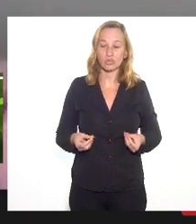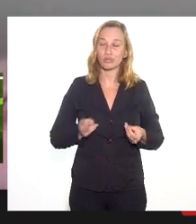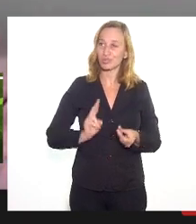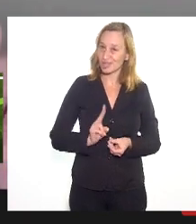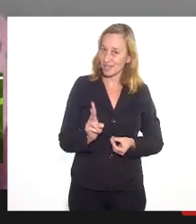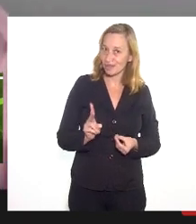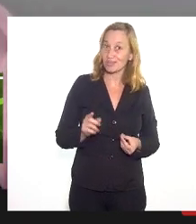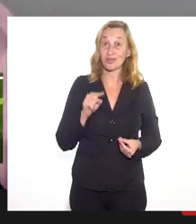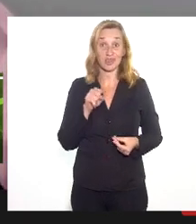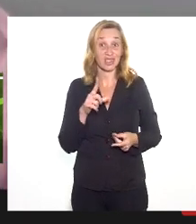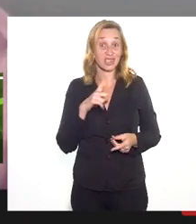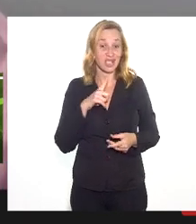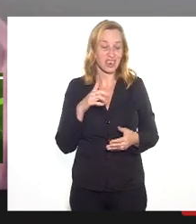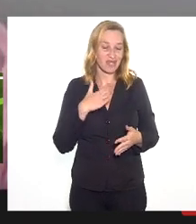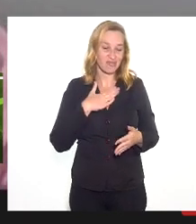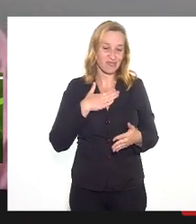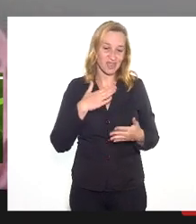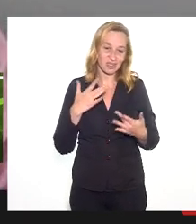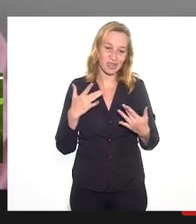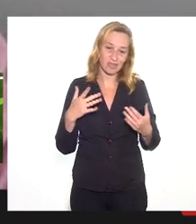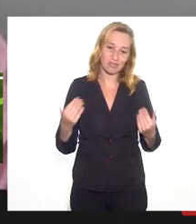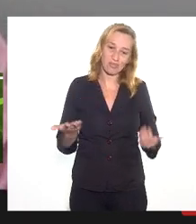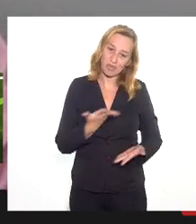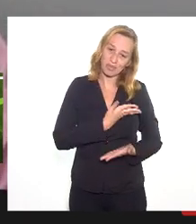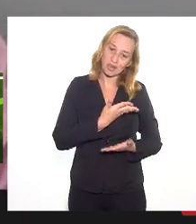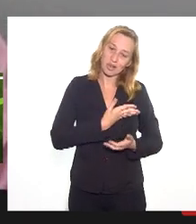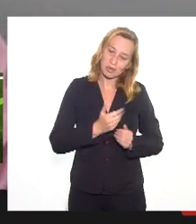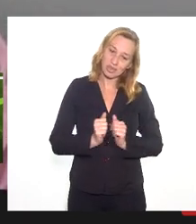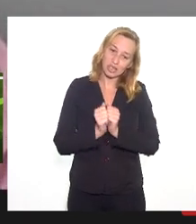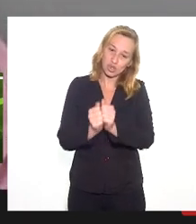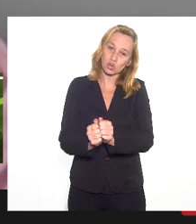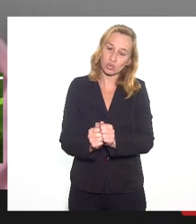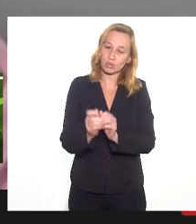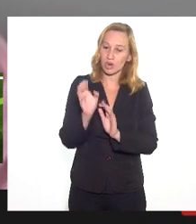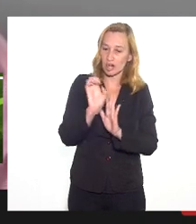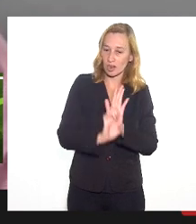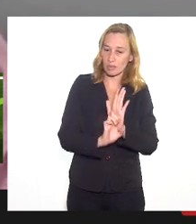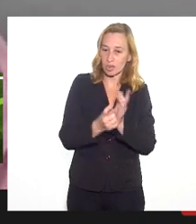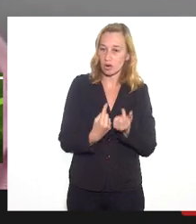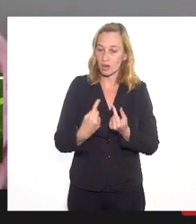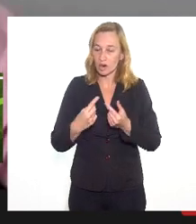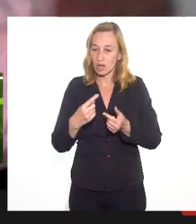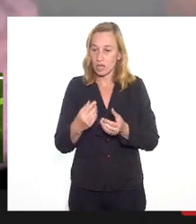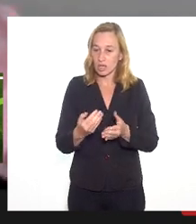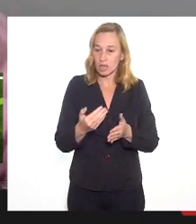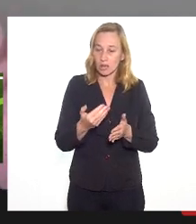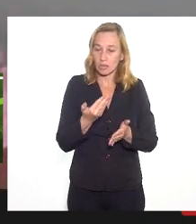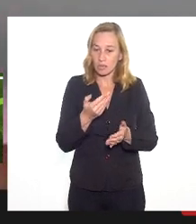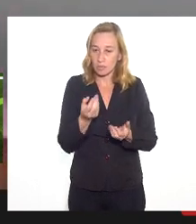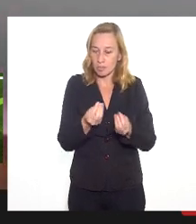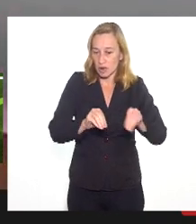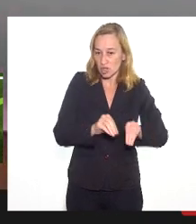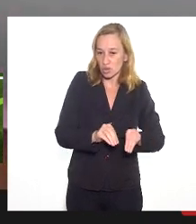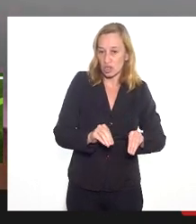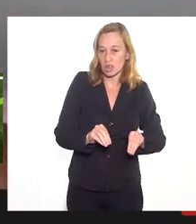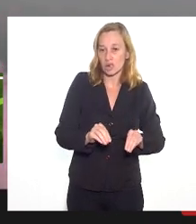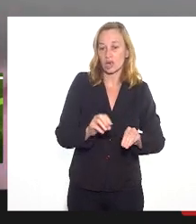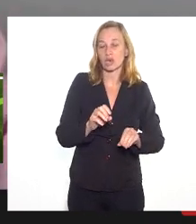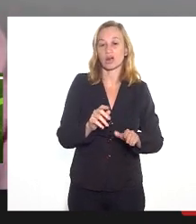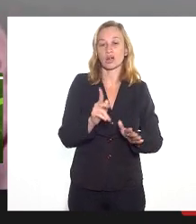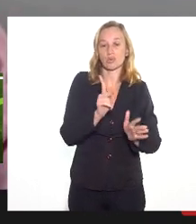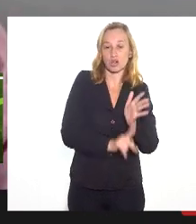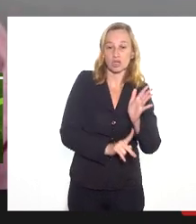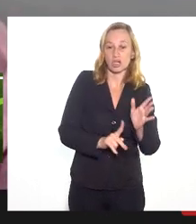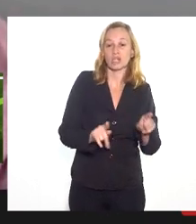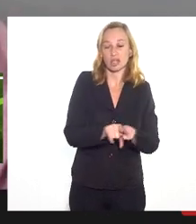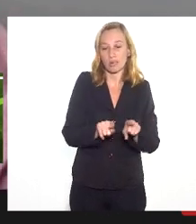sempre, você tem em mim um aliado para combater as emendas que desfiguram o projeto e para aproveitar as emendas que buscam